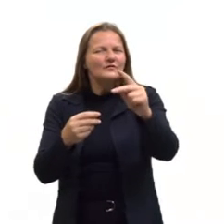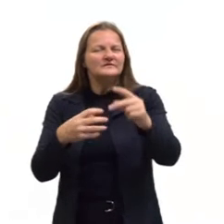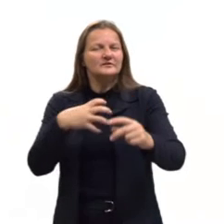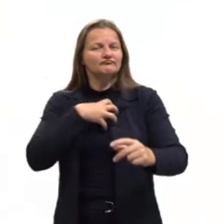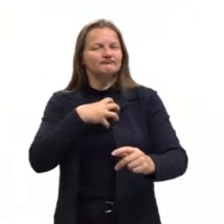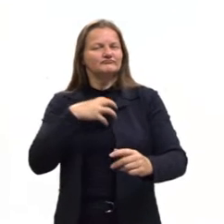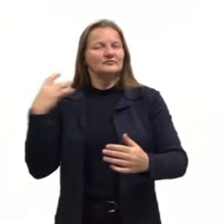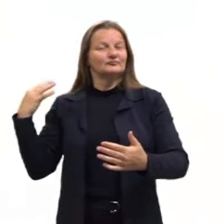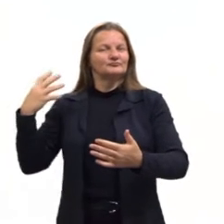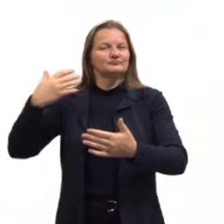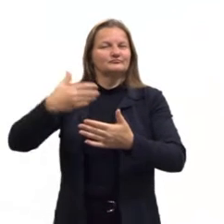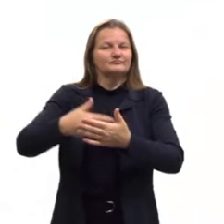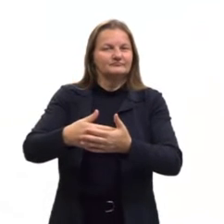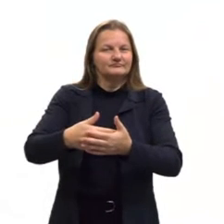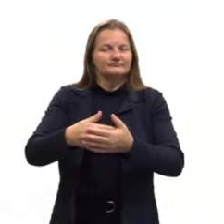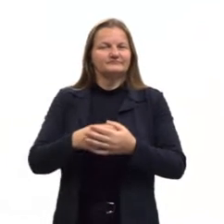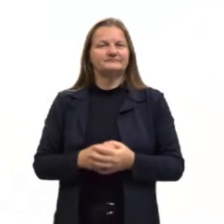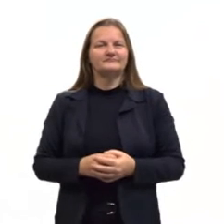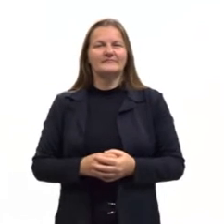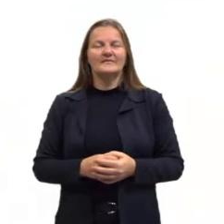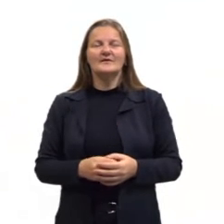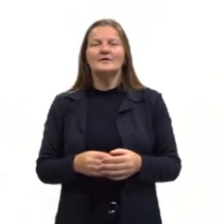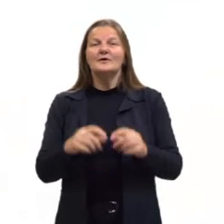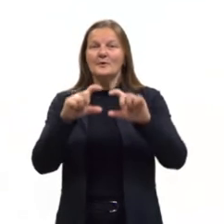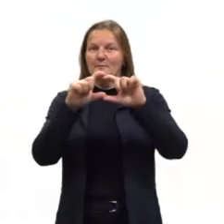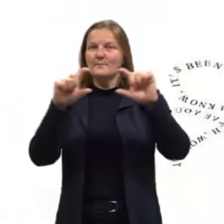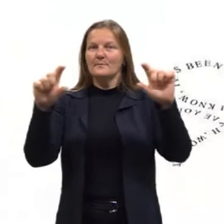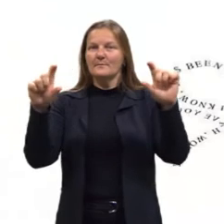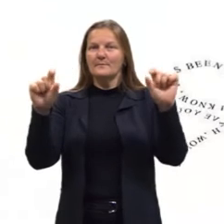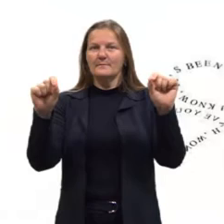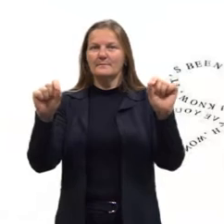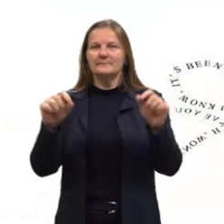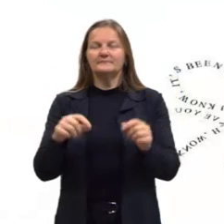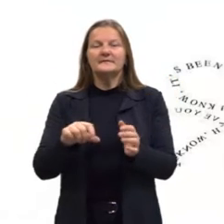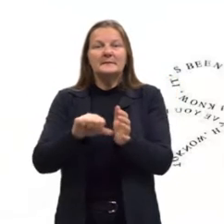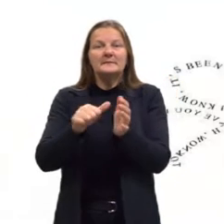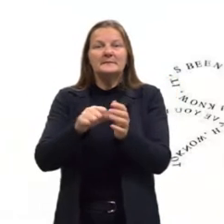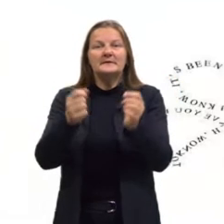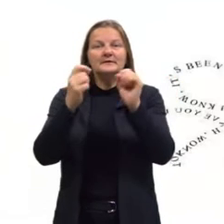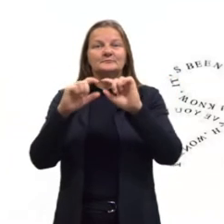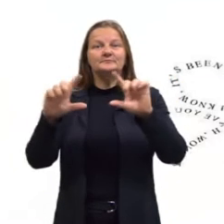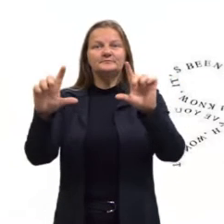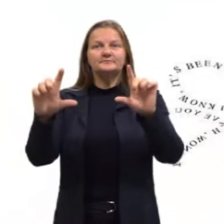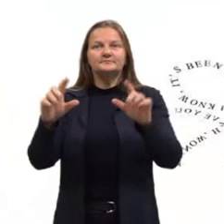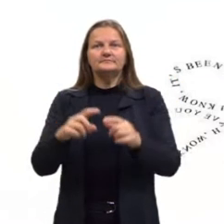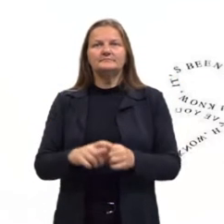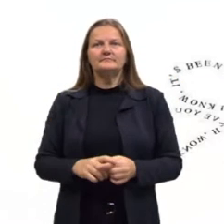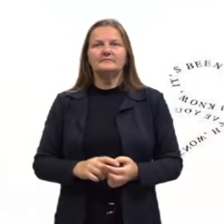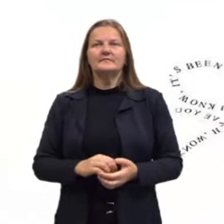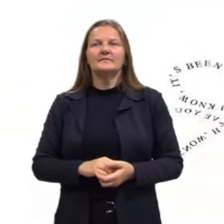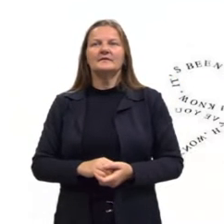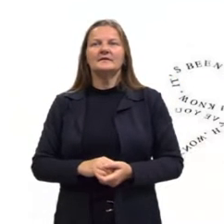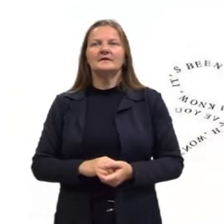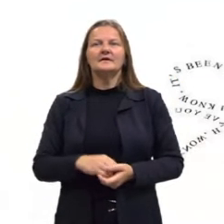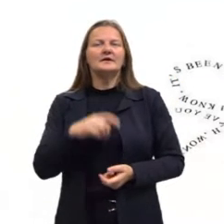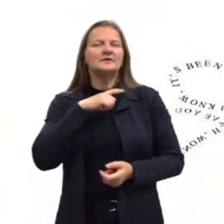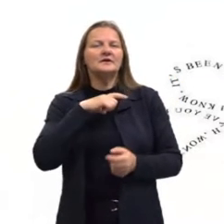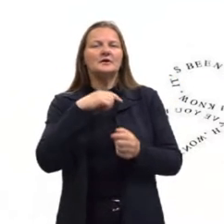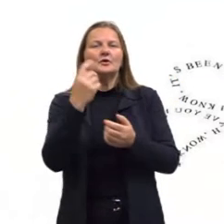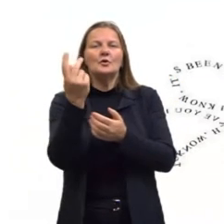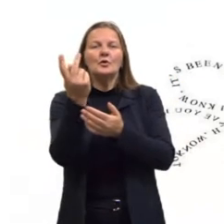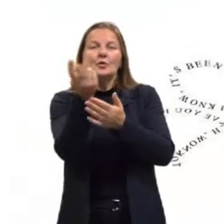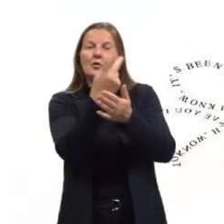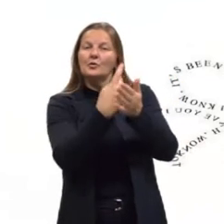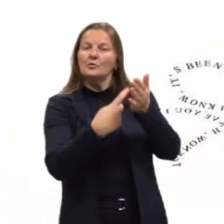como você tem passado e nós vamos então para a primeira tela e nessa primeira a primeira tela eu